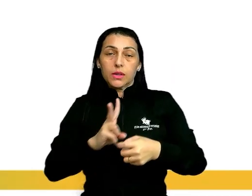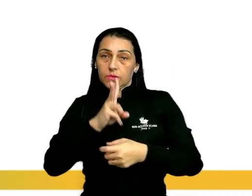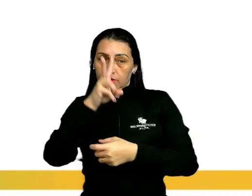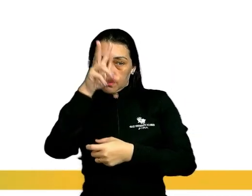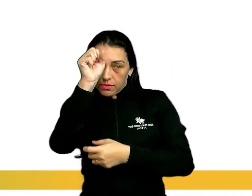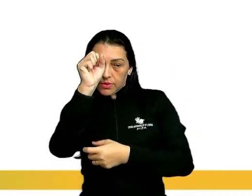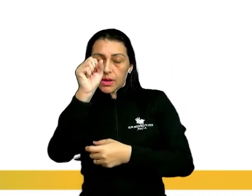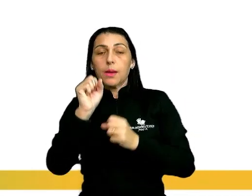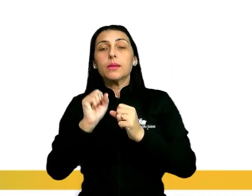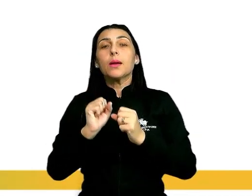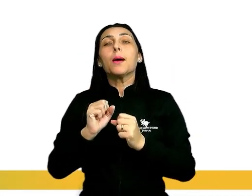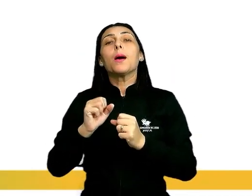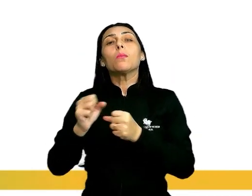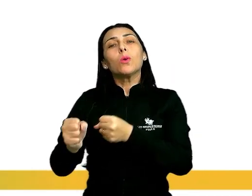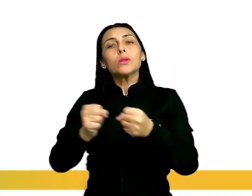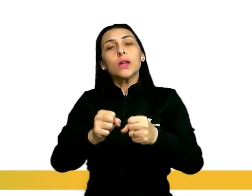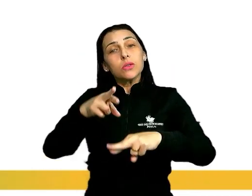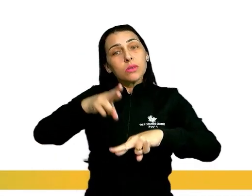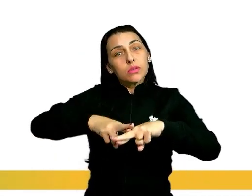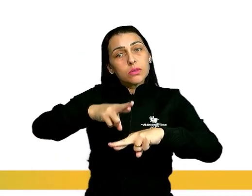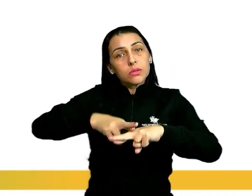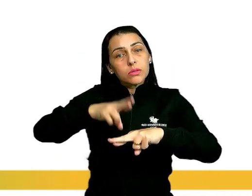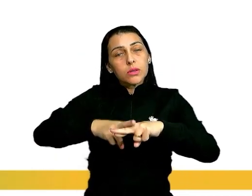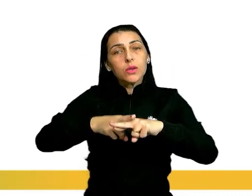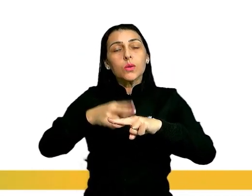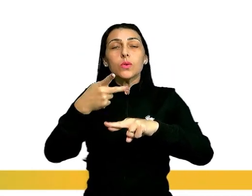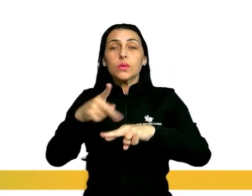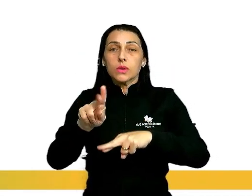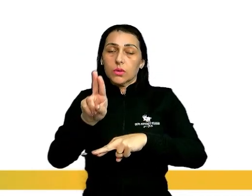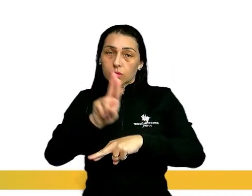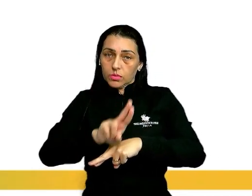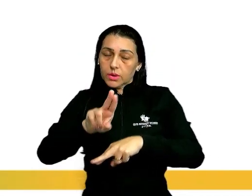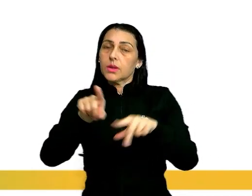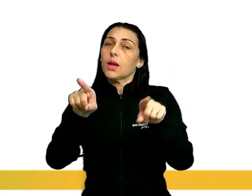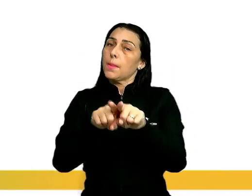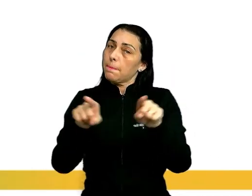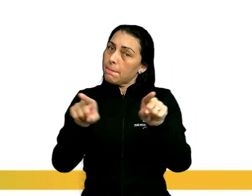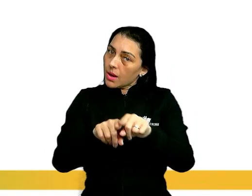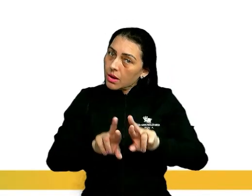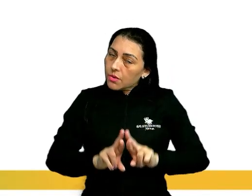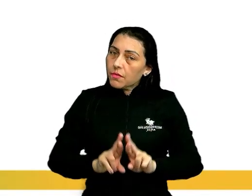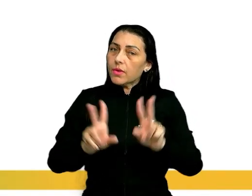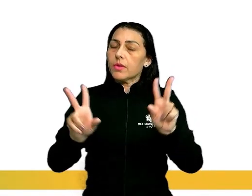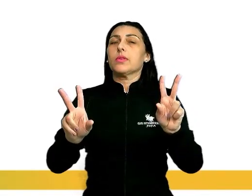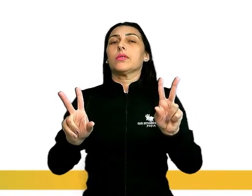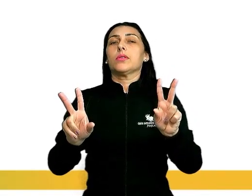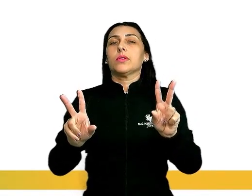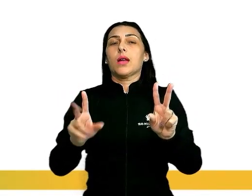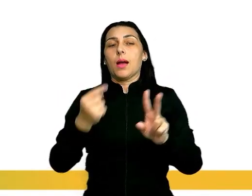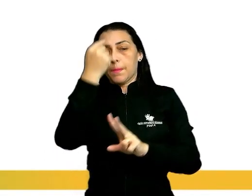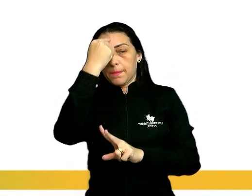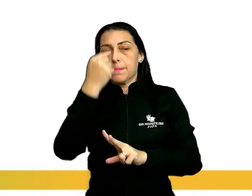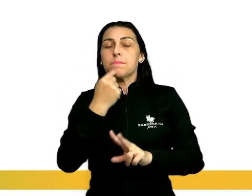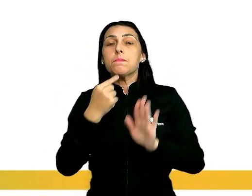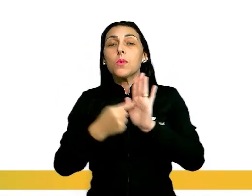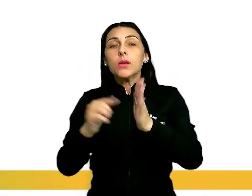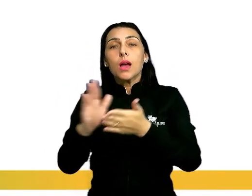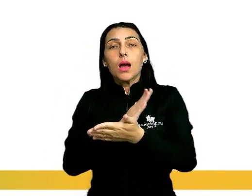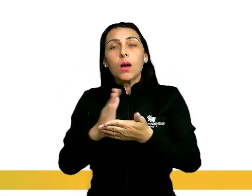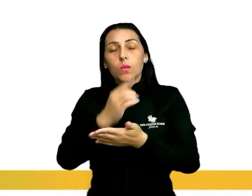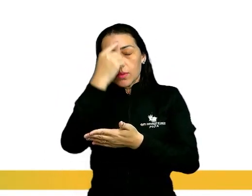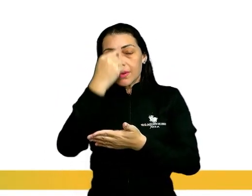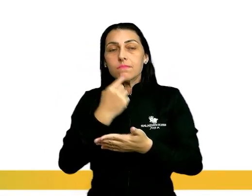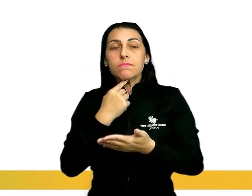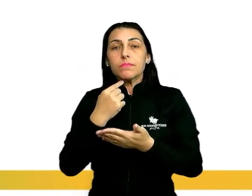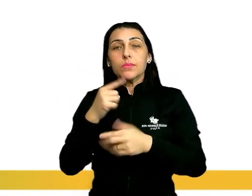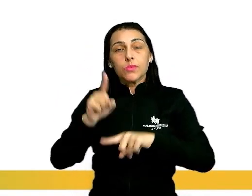forças potente e resistente os seus efeitos também são diferentes A figura mostra alguns exemplos desses